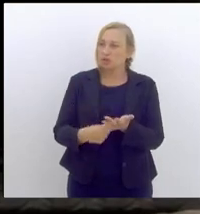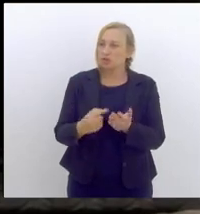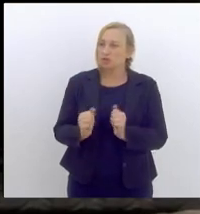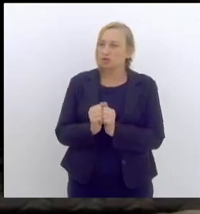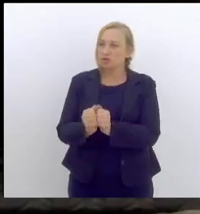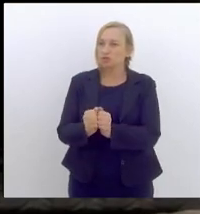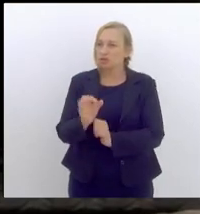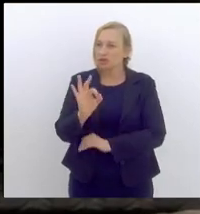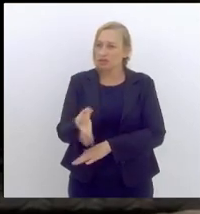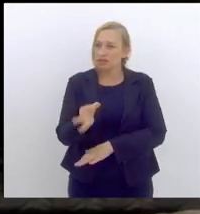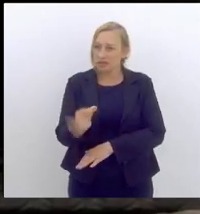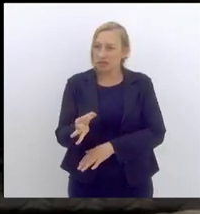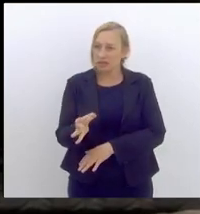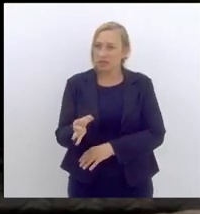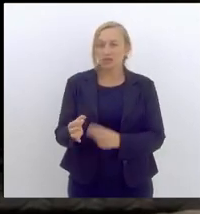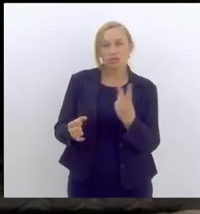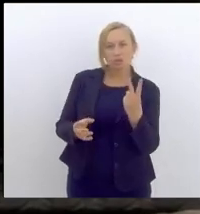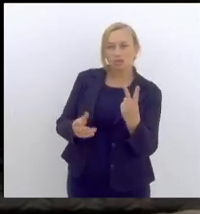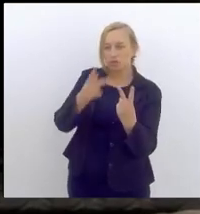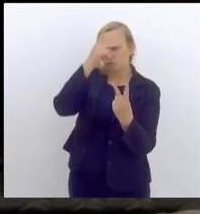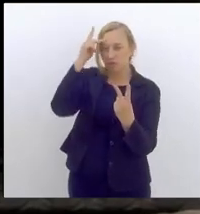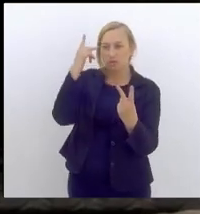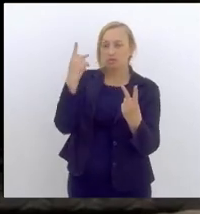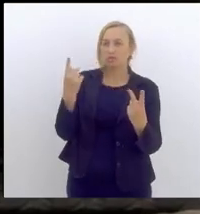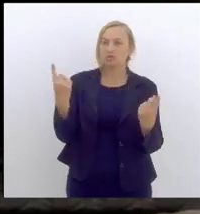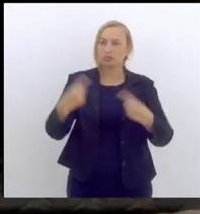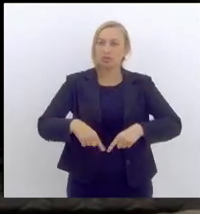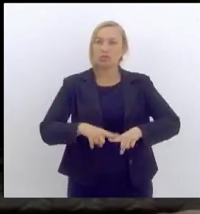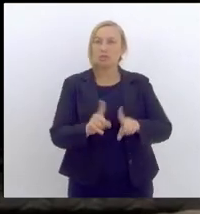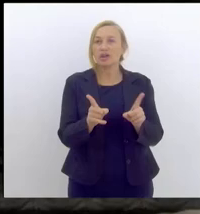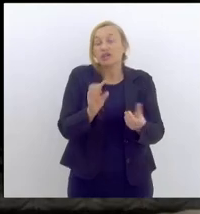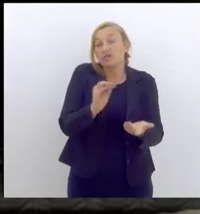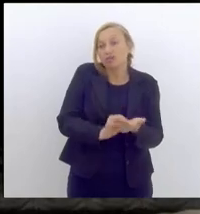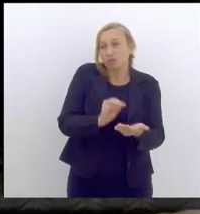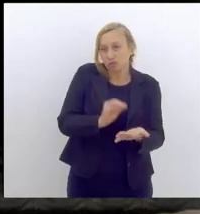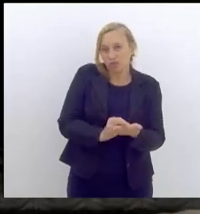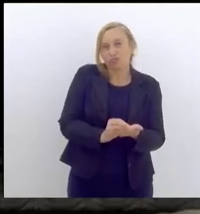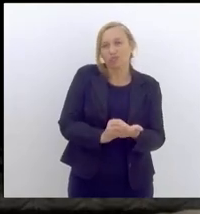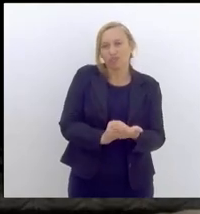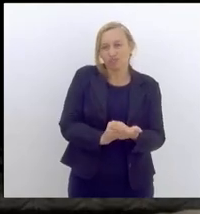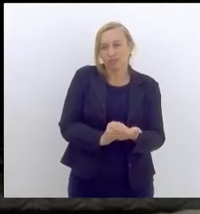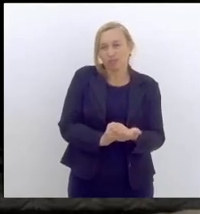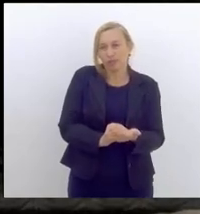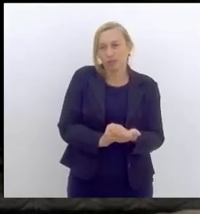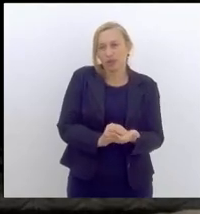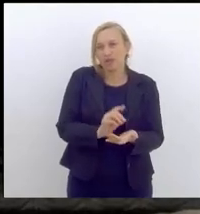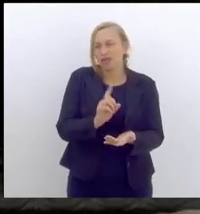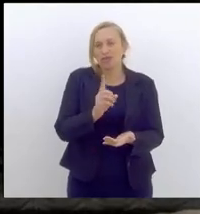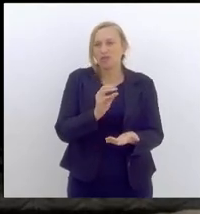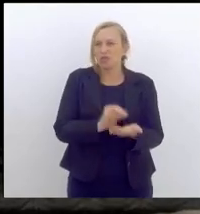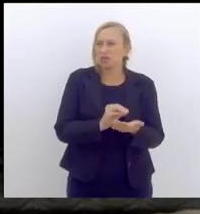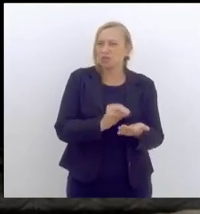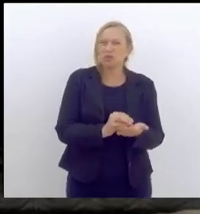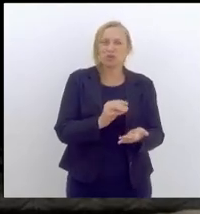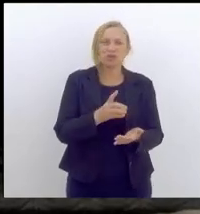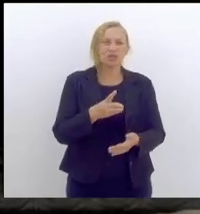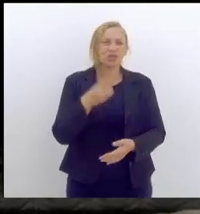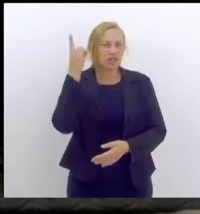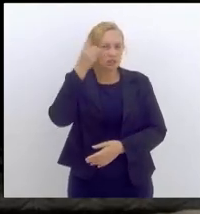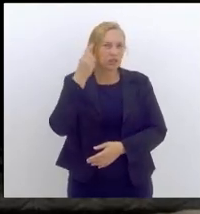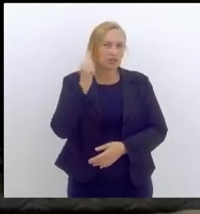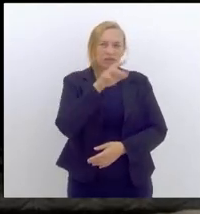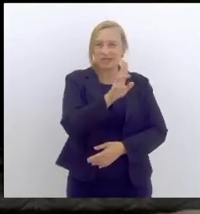de uma candidatura única. Mas faltou o debate, faltou o diálogo. E não faltou da parte do deputado Bacelar, longe